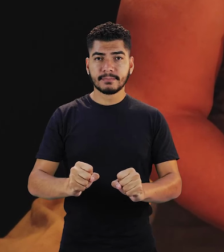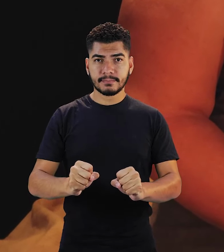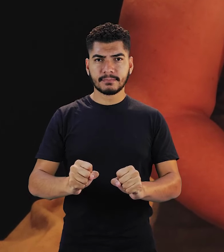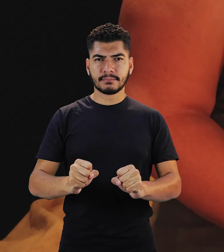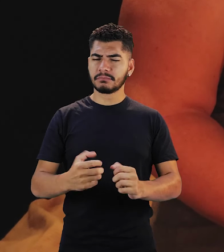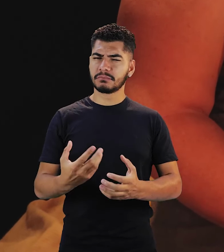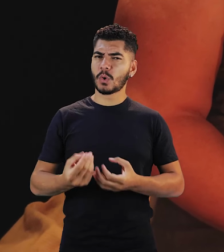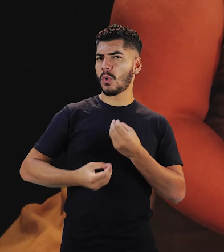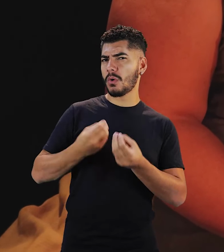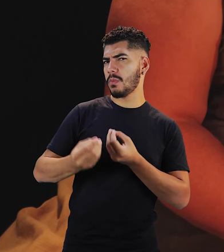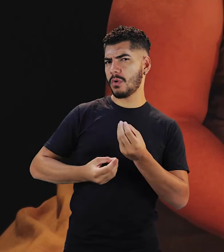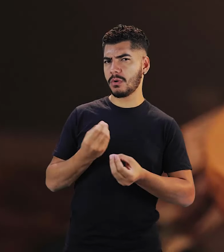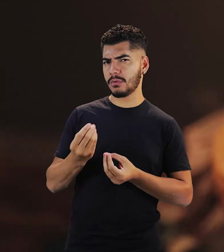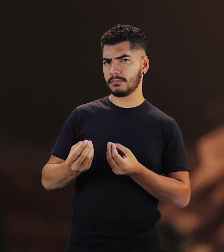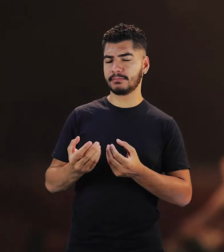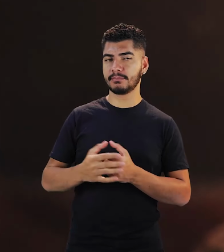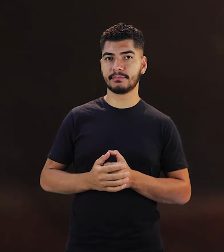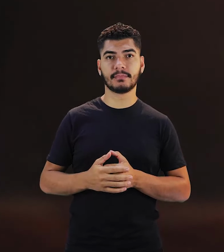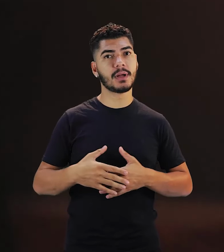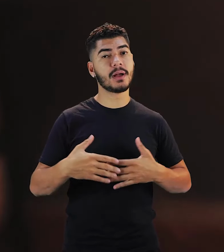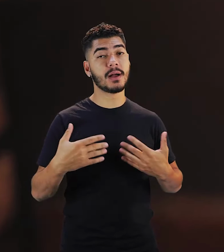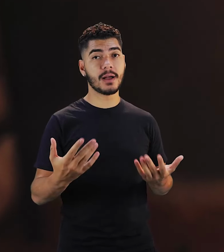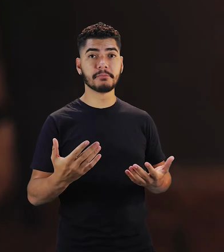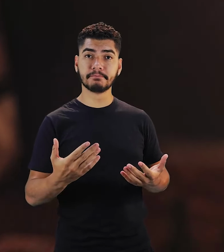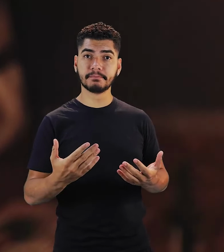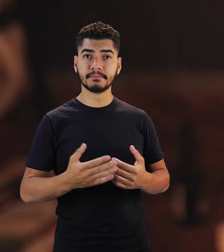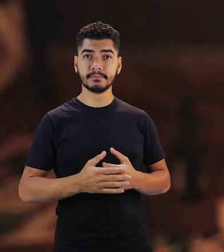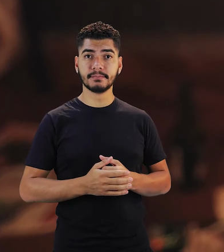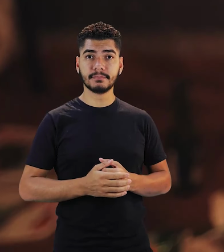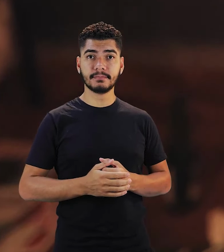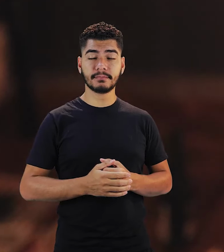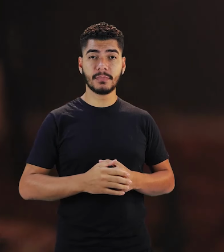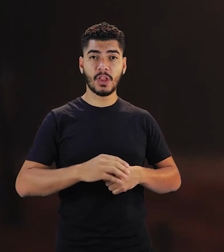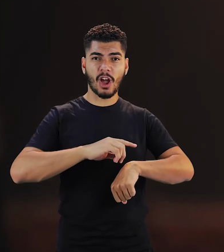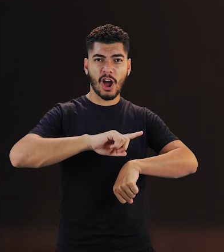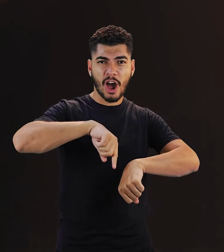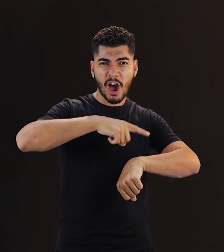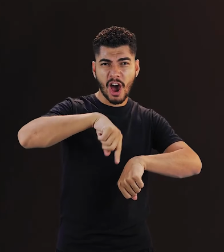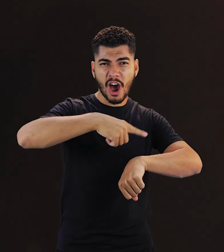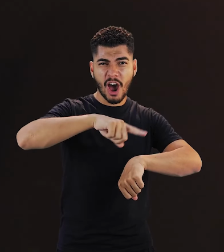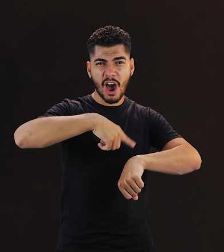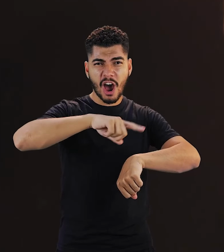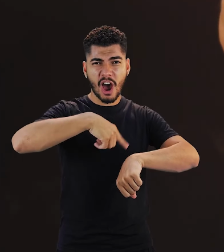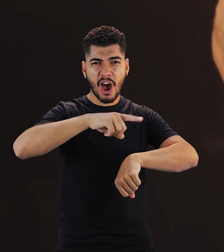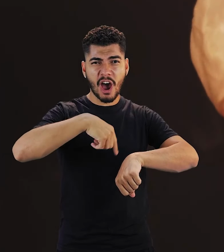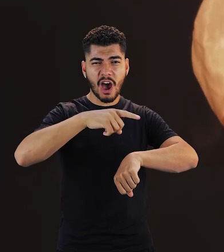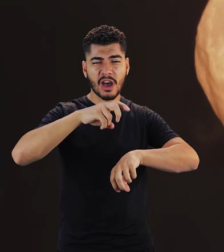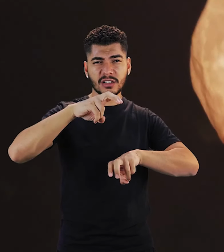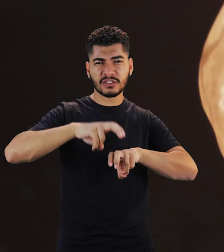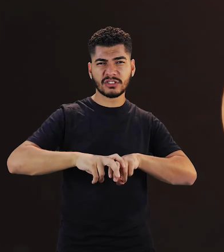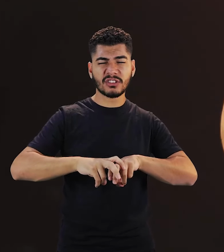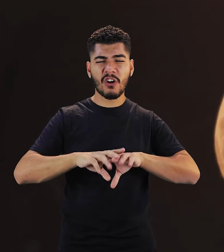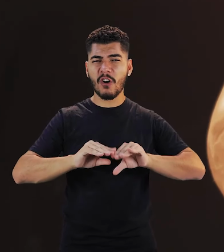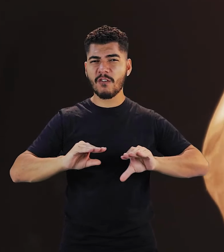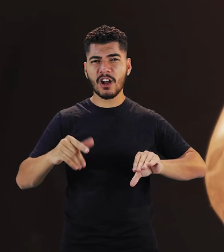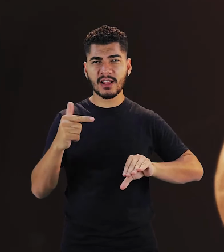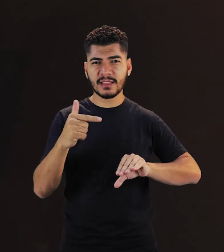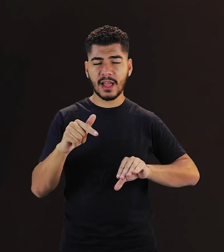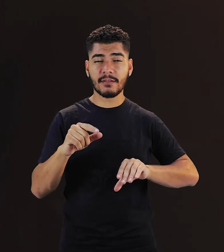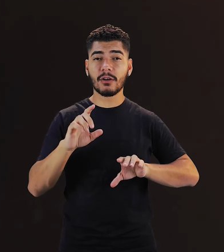Como assim? Ah, perder horas numa cadeira desconfortável na recepção do dentista.